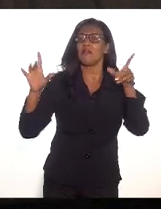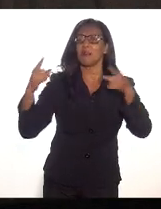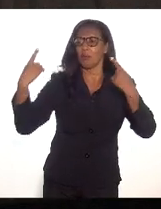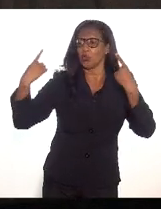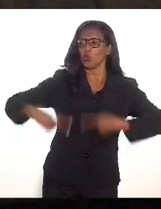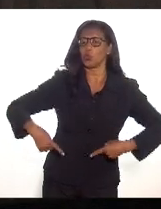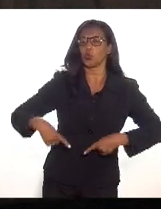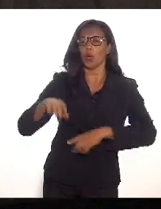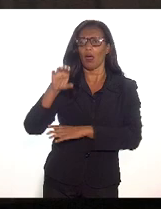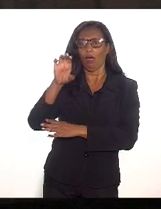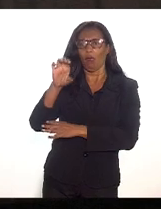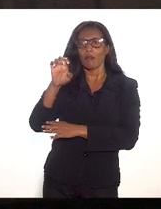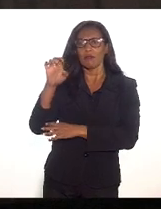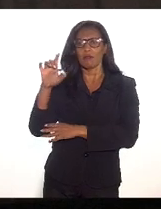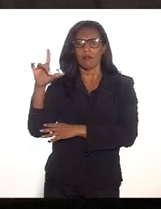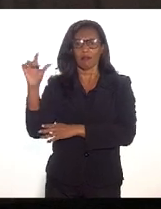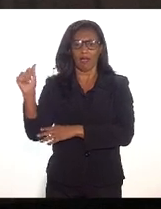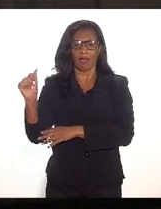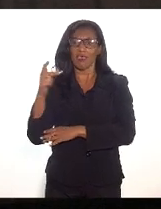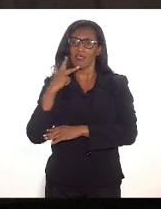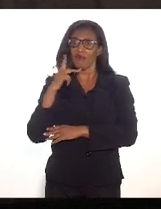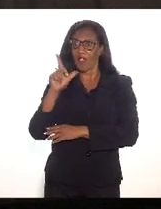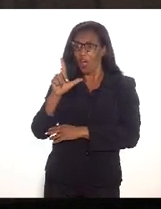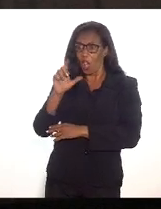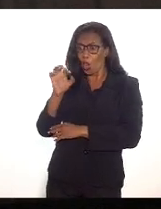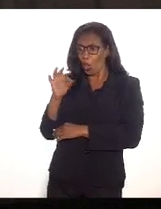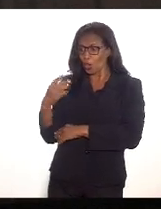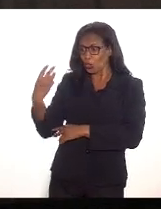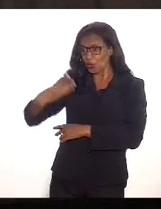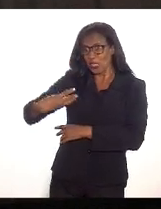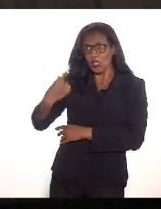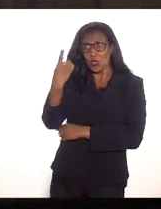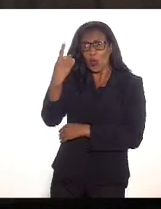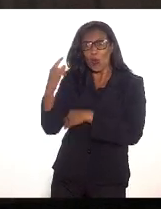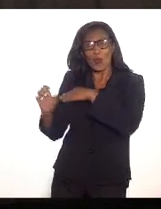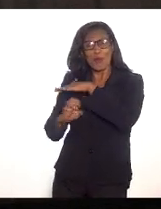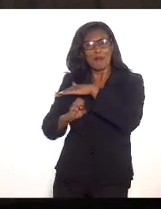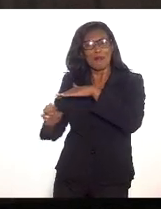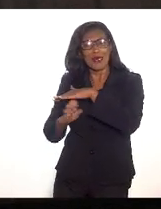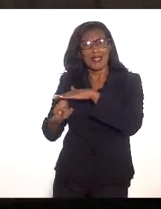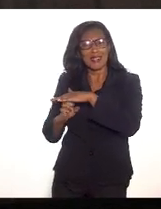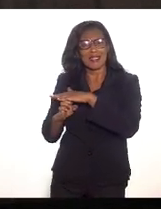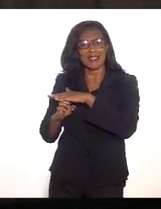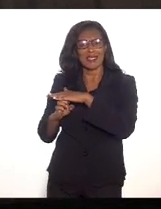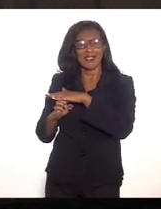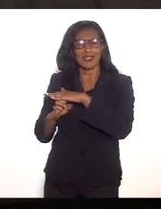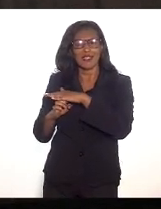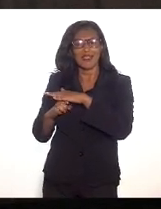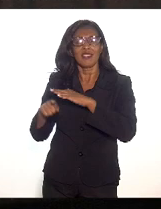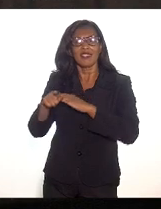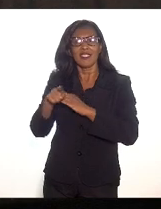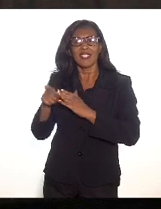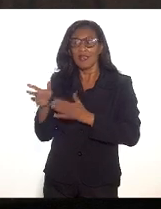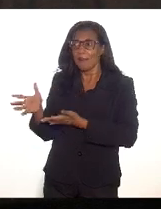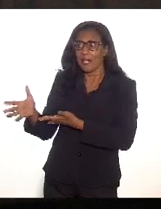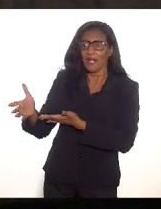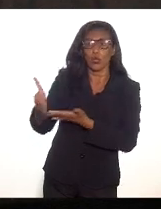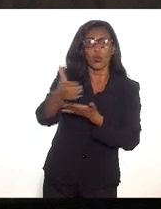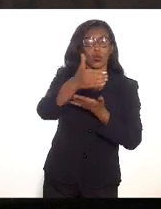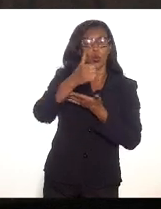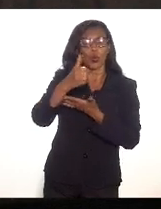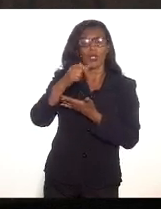E aqui coloca que o lote 3, só uma empresa se apresentou, que vai pegar todo, pegaria toda a Zona